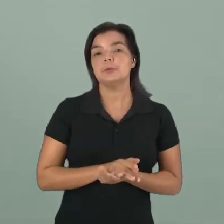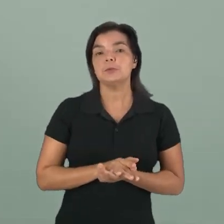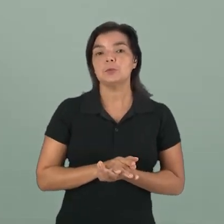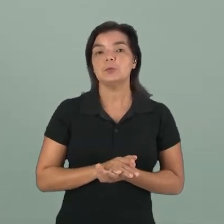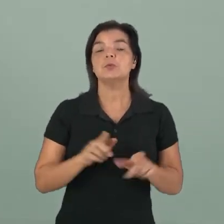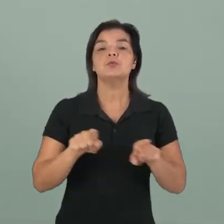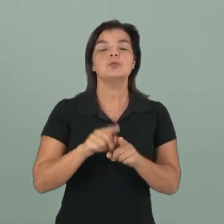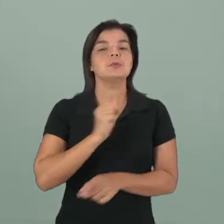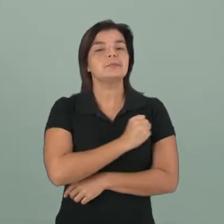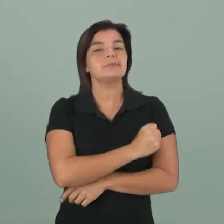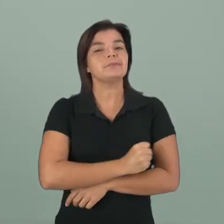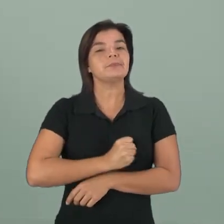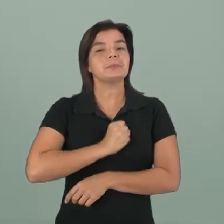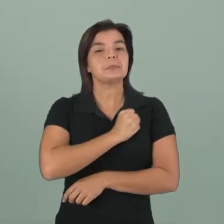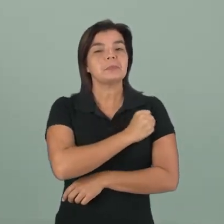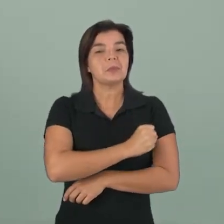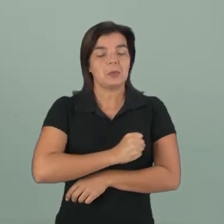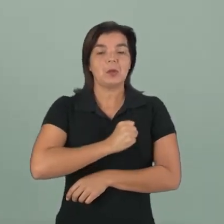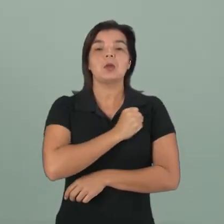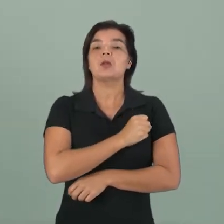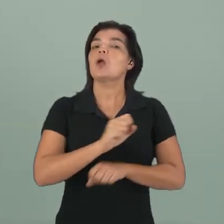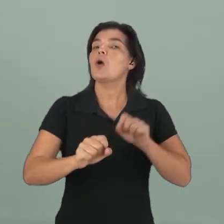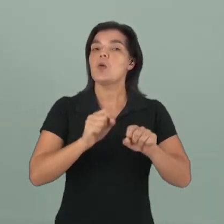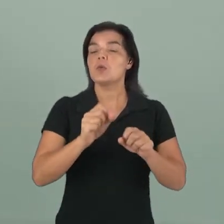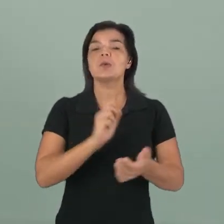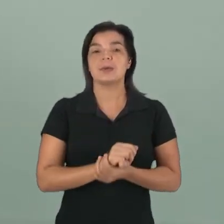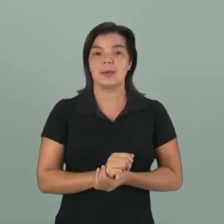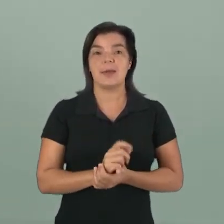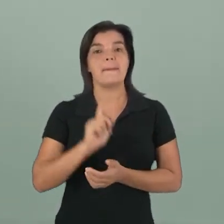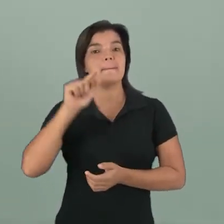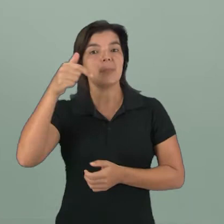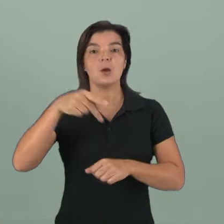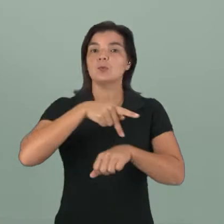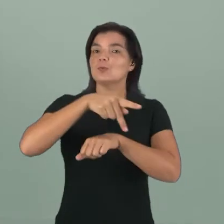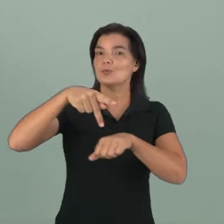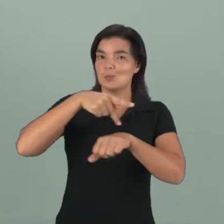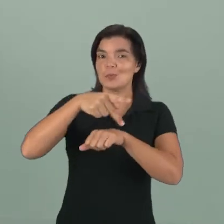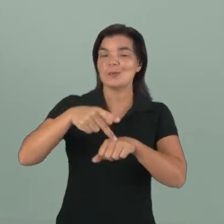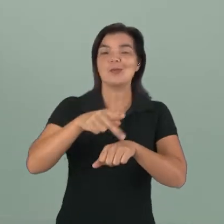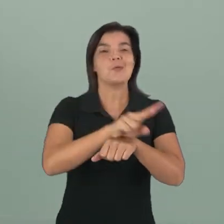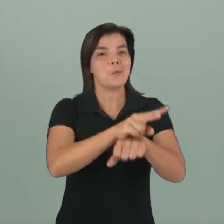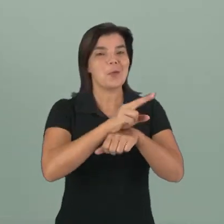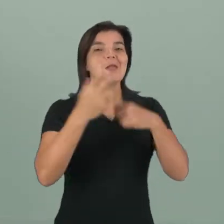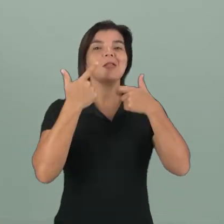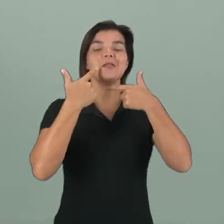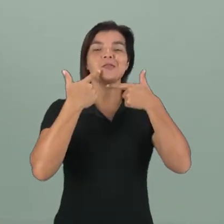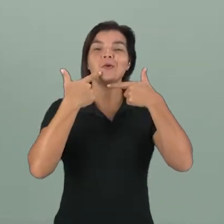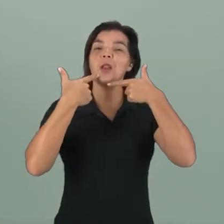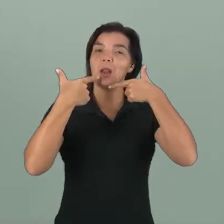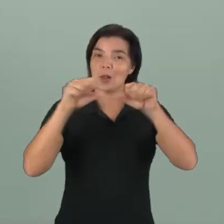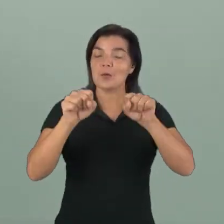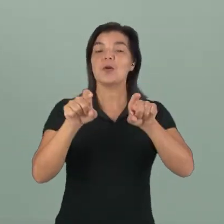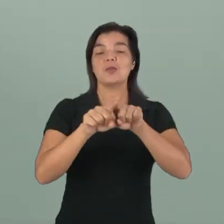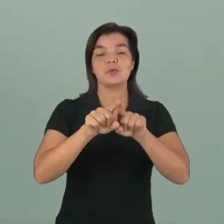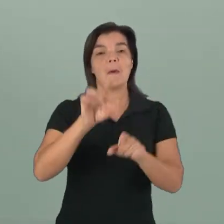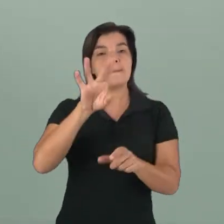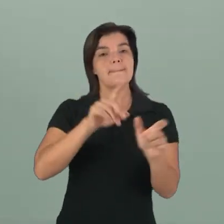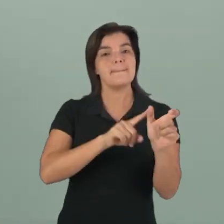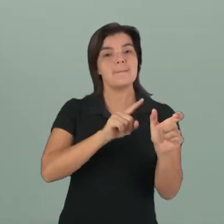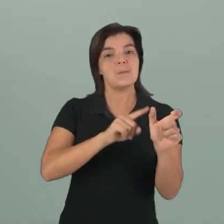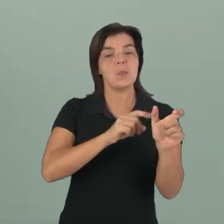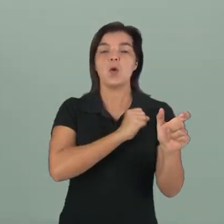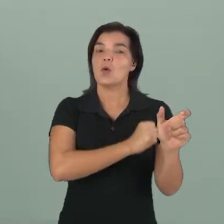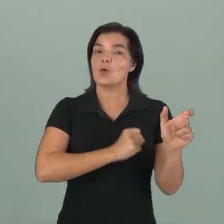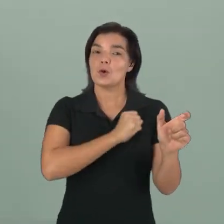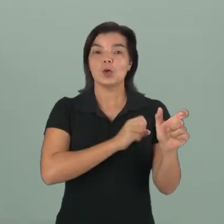de saudade, que é o estrangeirismo do português que foi para outros países. Porque saudade é uma palavra que só existe